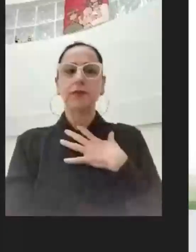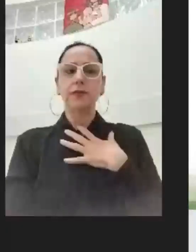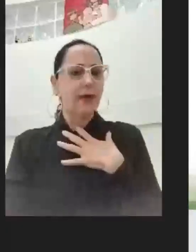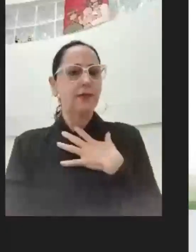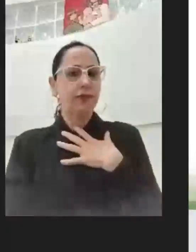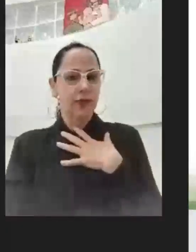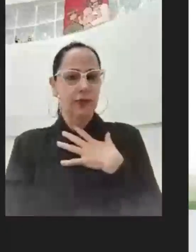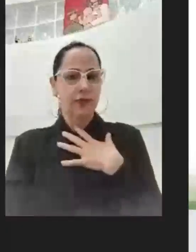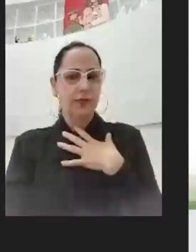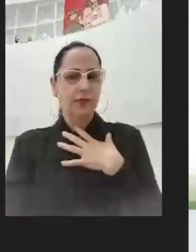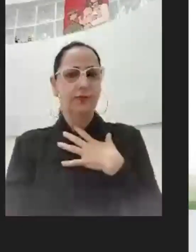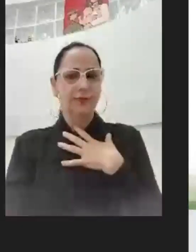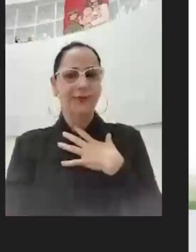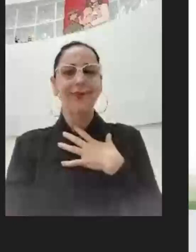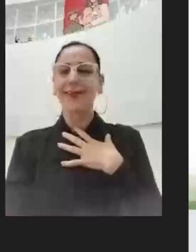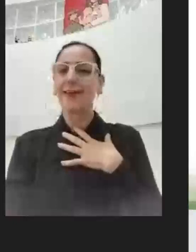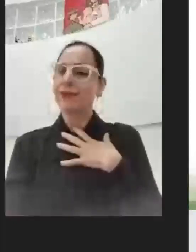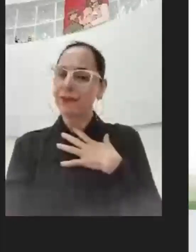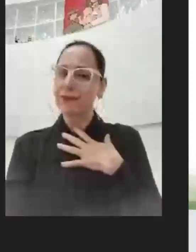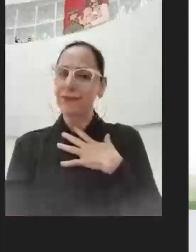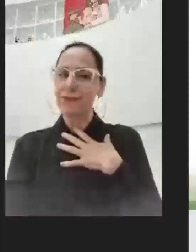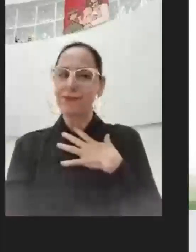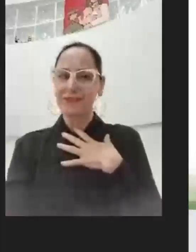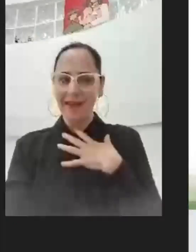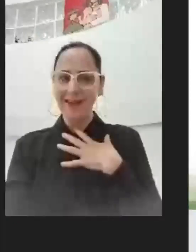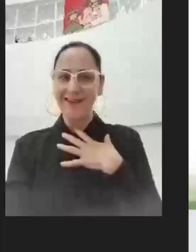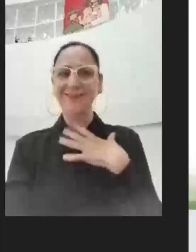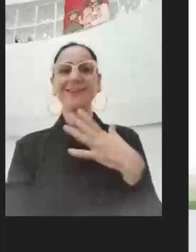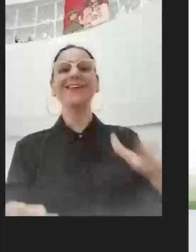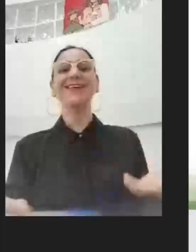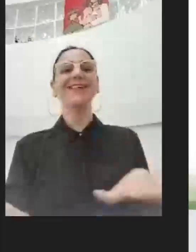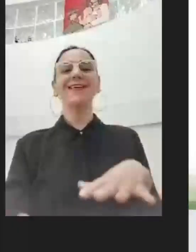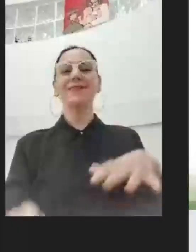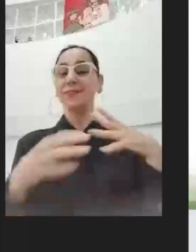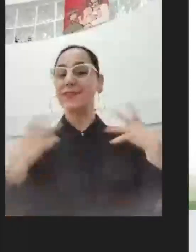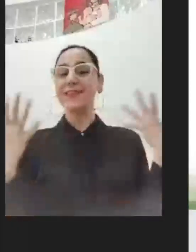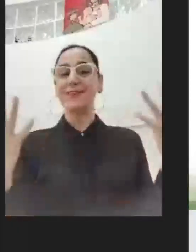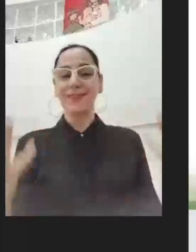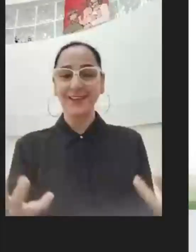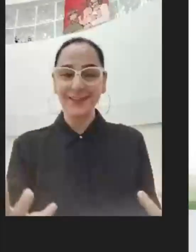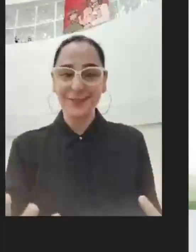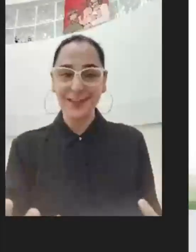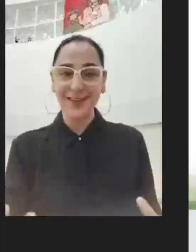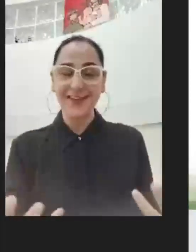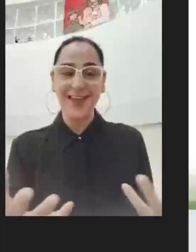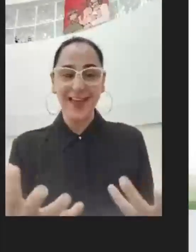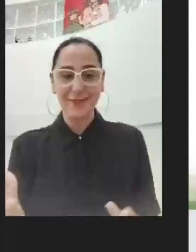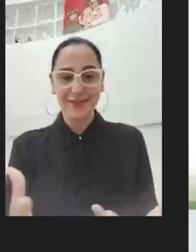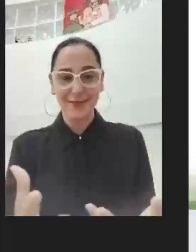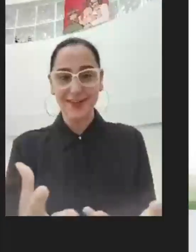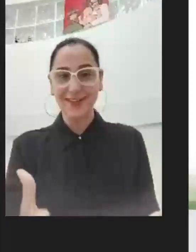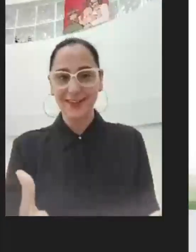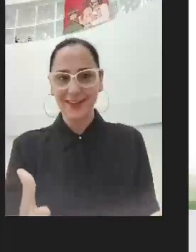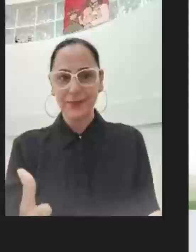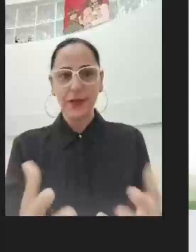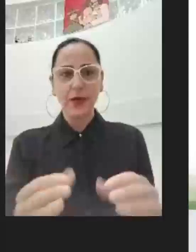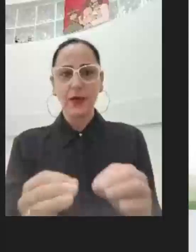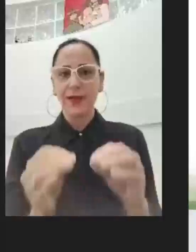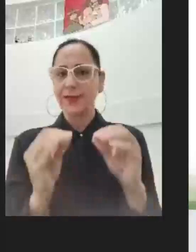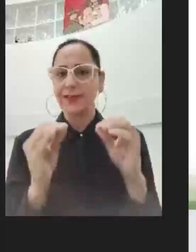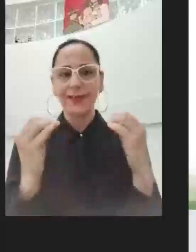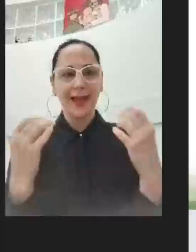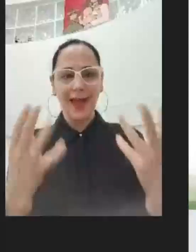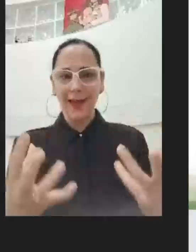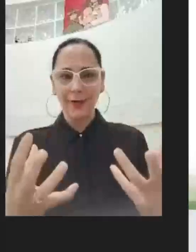gente mesmo. Qual é a diferença? Ele é vivo, né? A única substância que não tem dentro dele é a